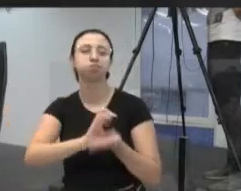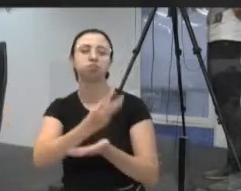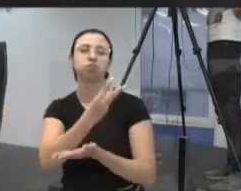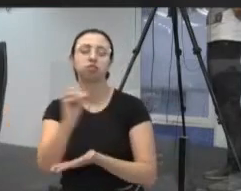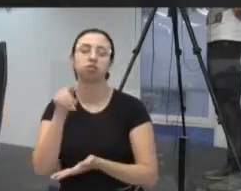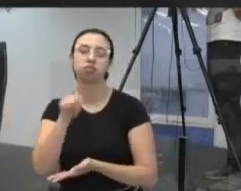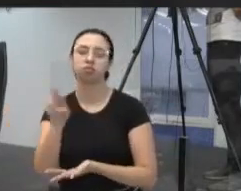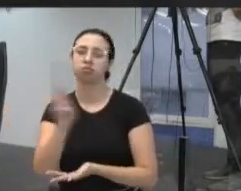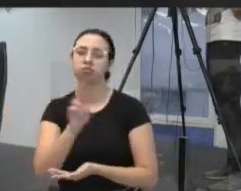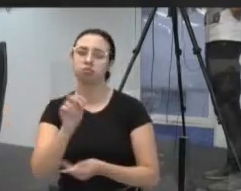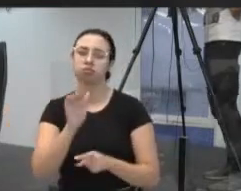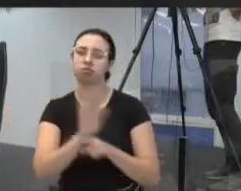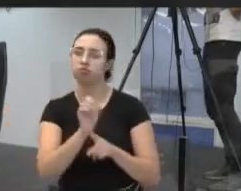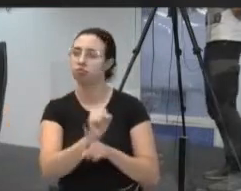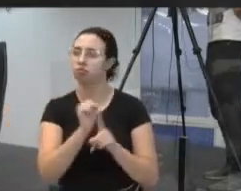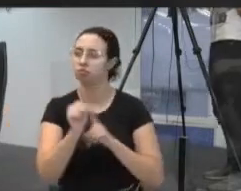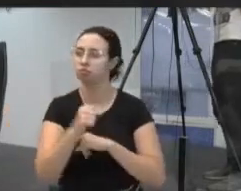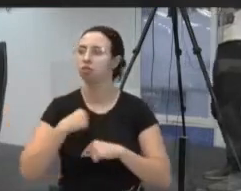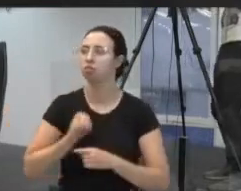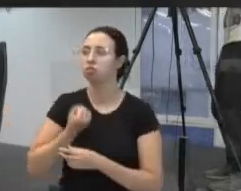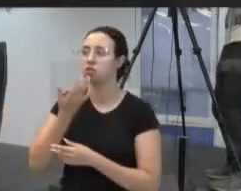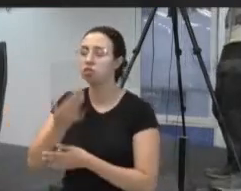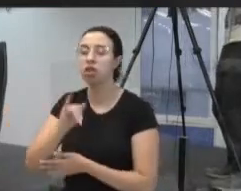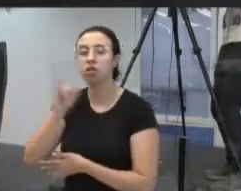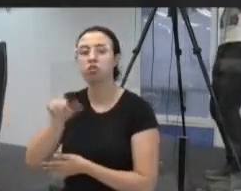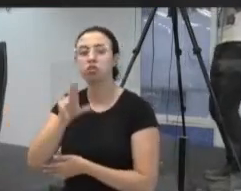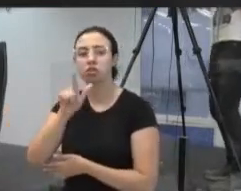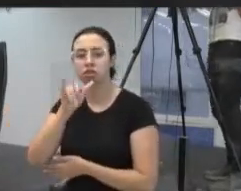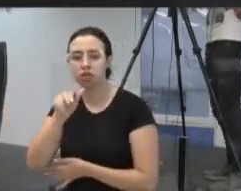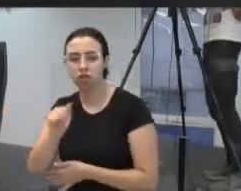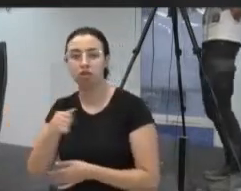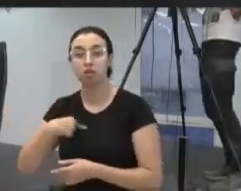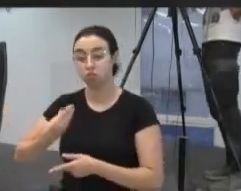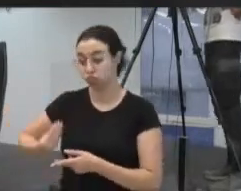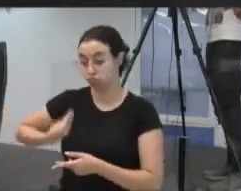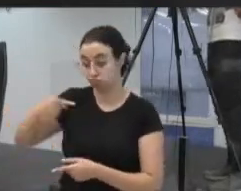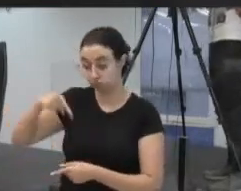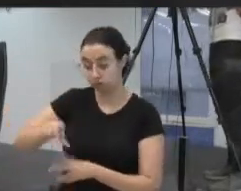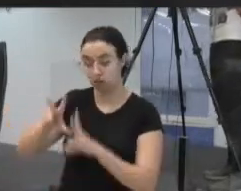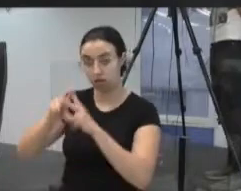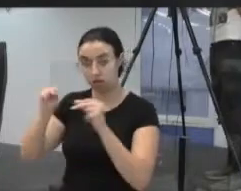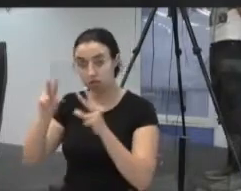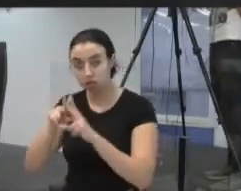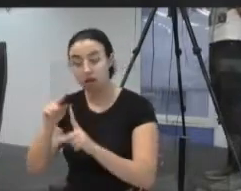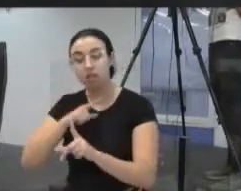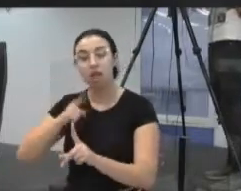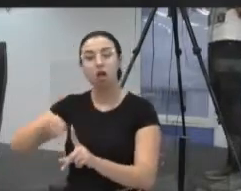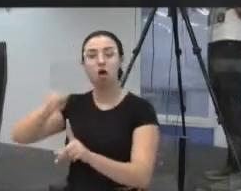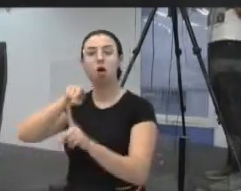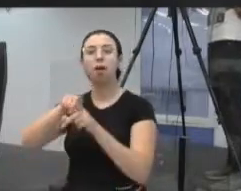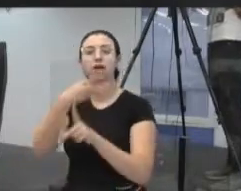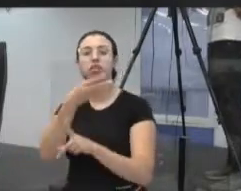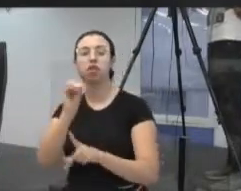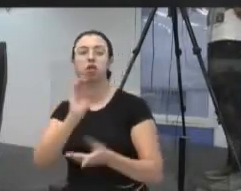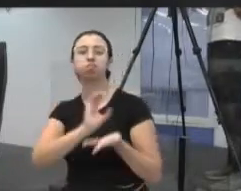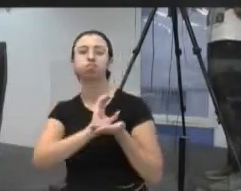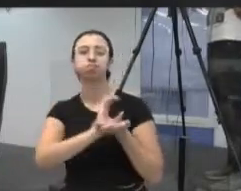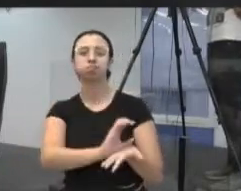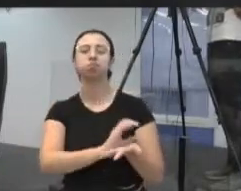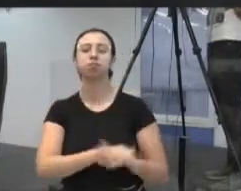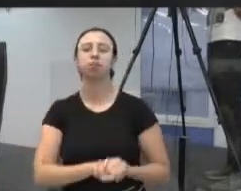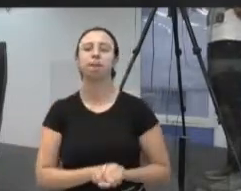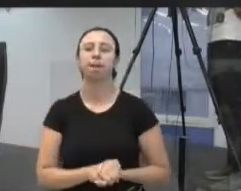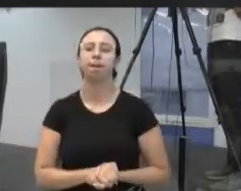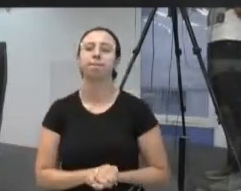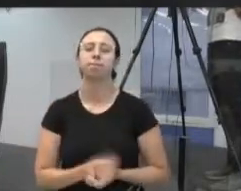assistência social. Falei com a Juliana, né, Juliana? Juliana, estou aqui numa missão. Não dá 300 mil reais para vocês. Faço na